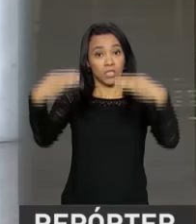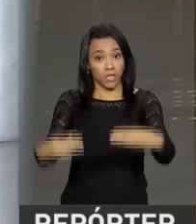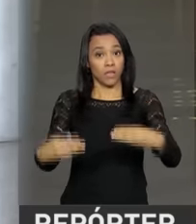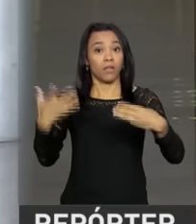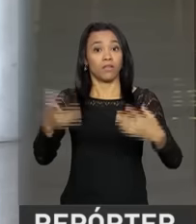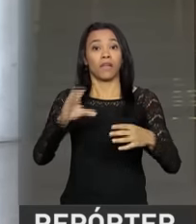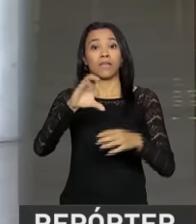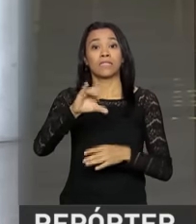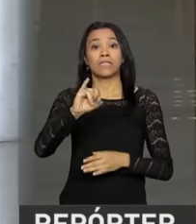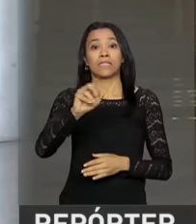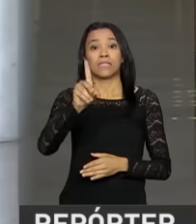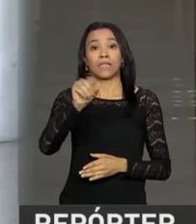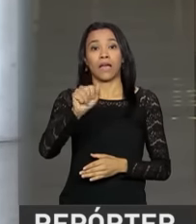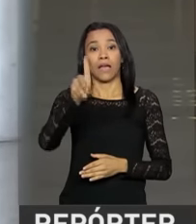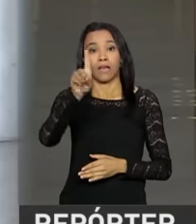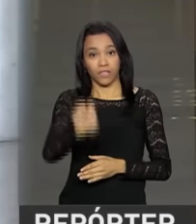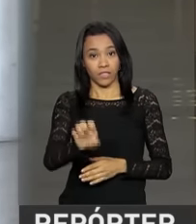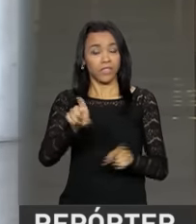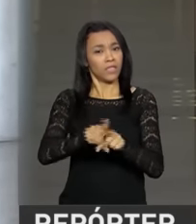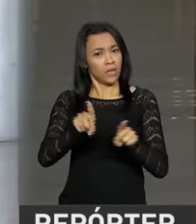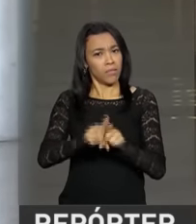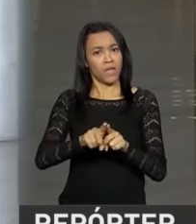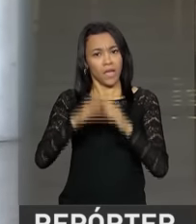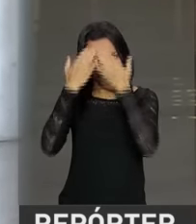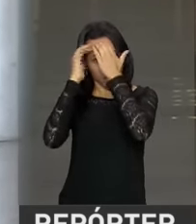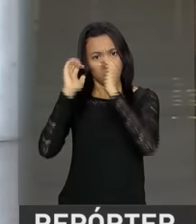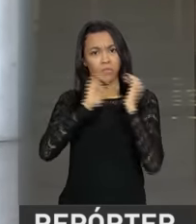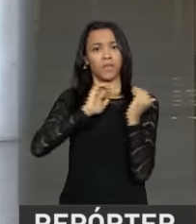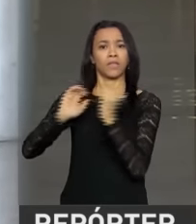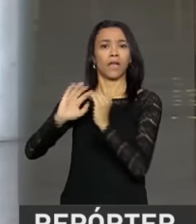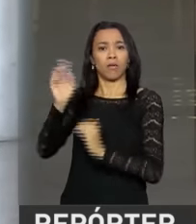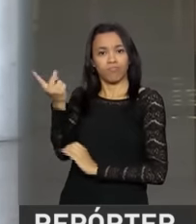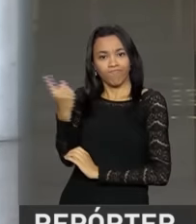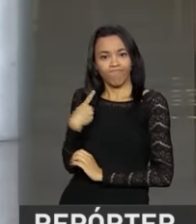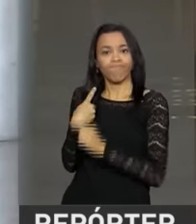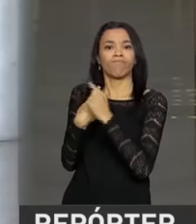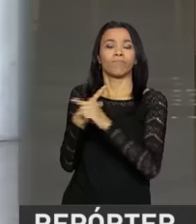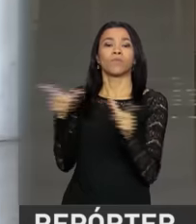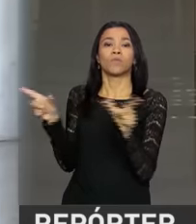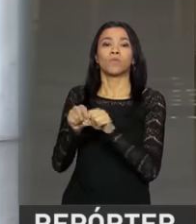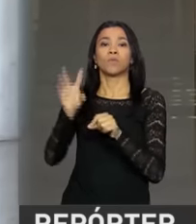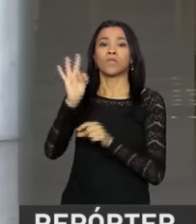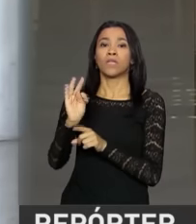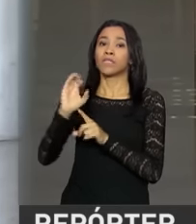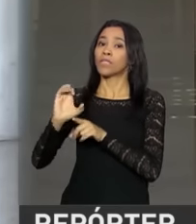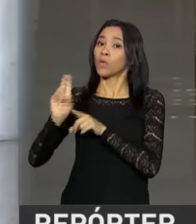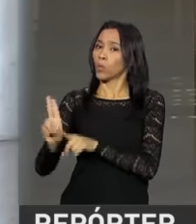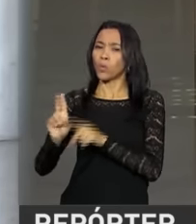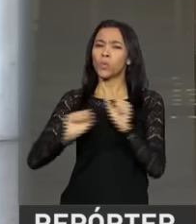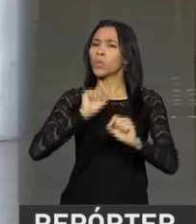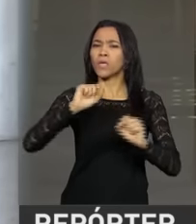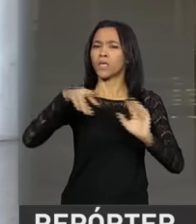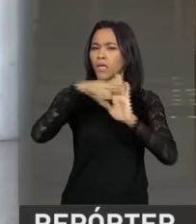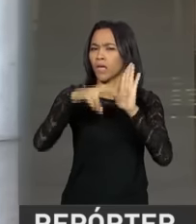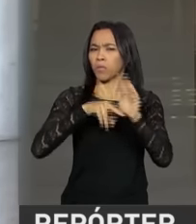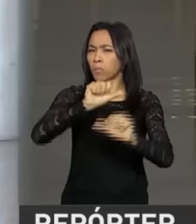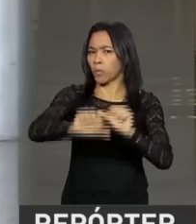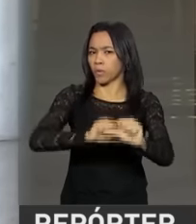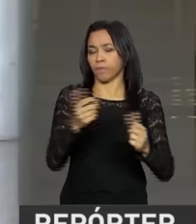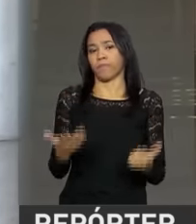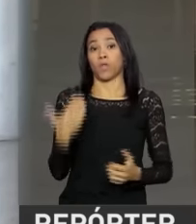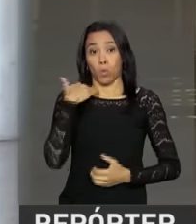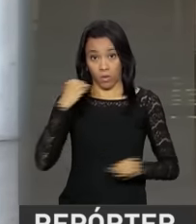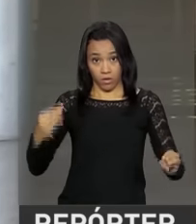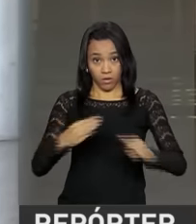e também para atender a uma determinação do Tribunal de Contas da União, o TCU. O que muda é que até agora a Caixa Econômica